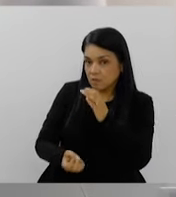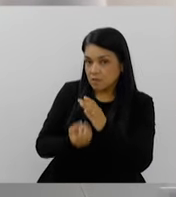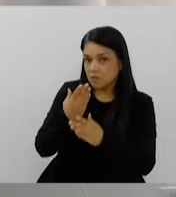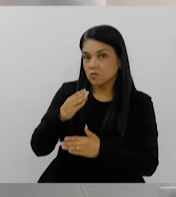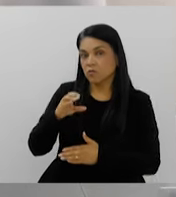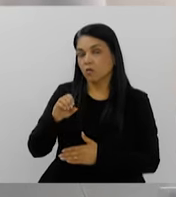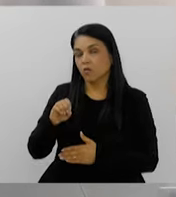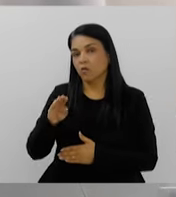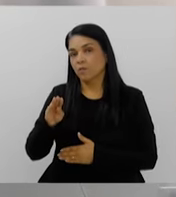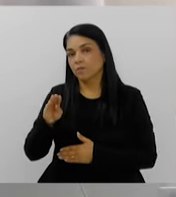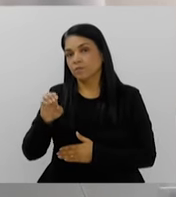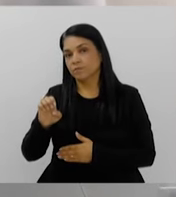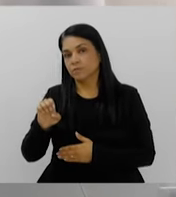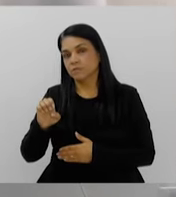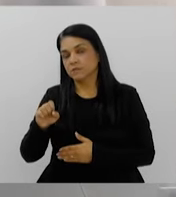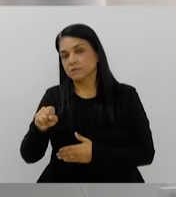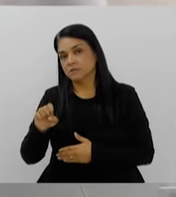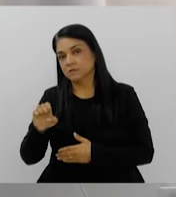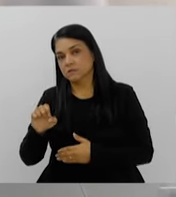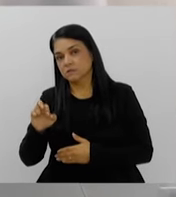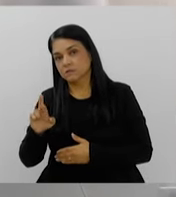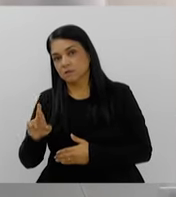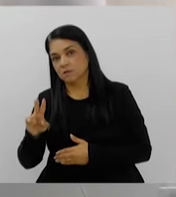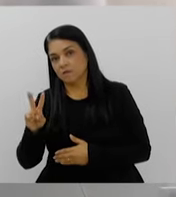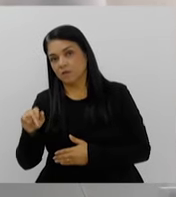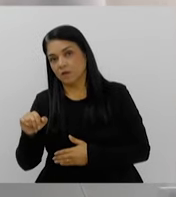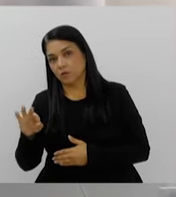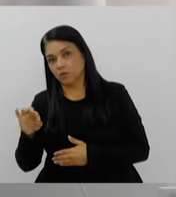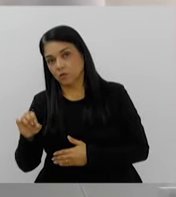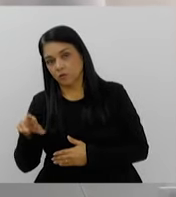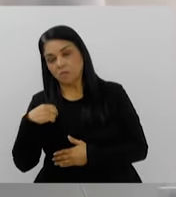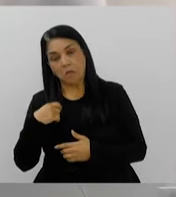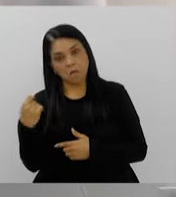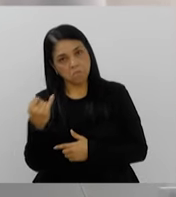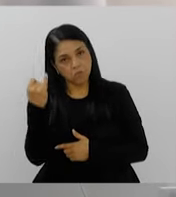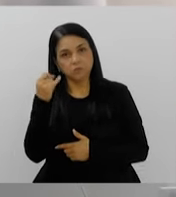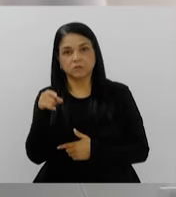observatório. Essa é uma discussão importante que a gente pode fazer.